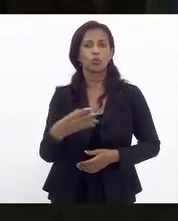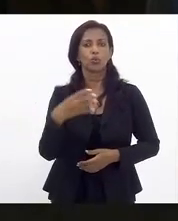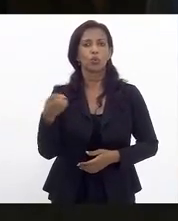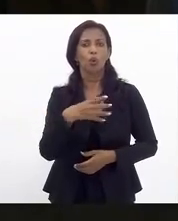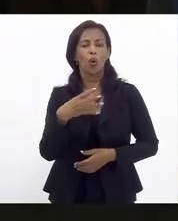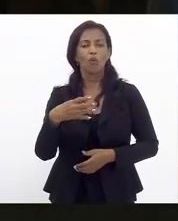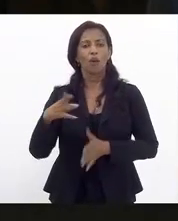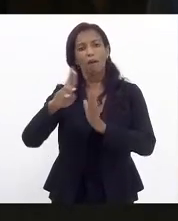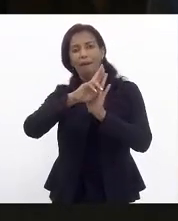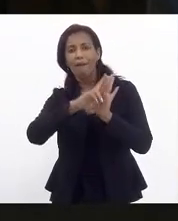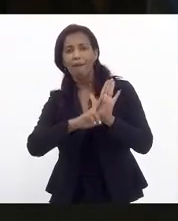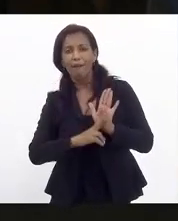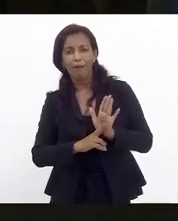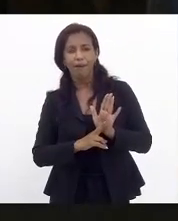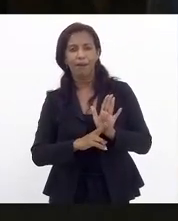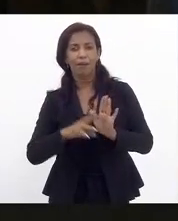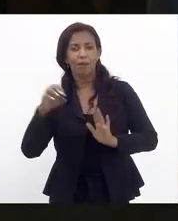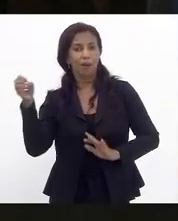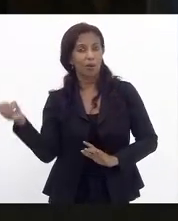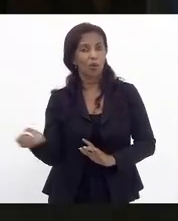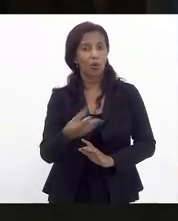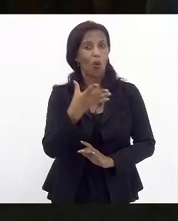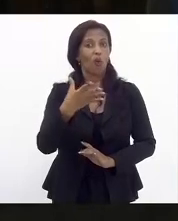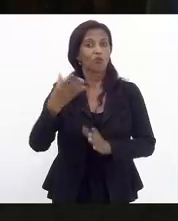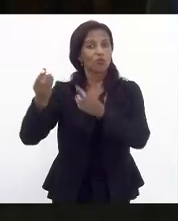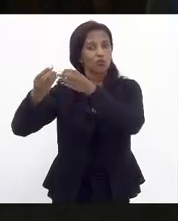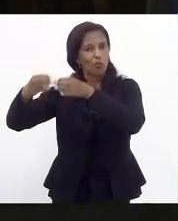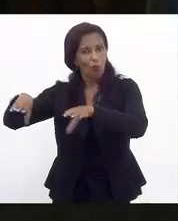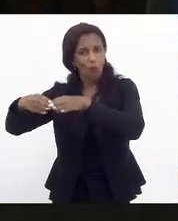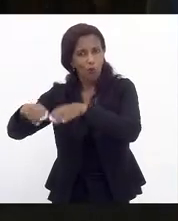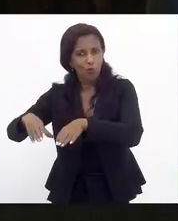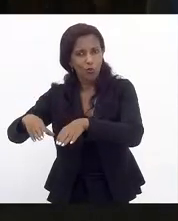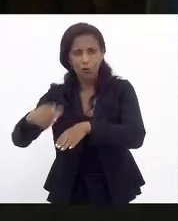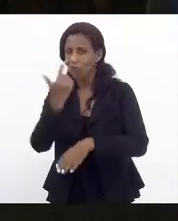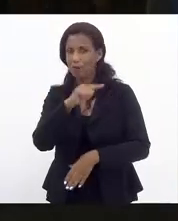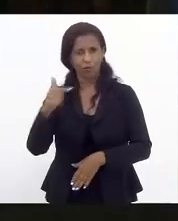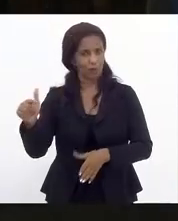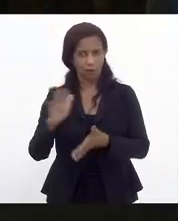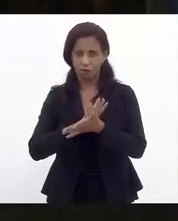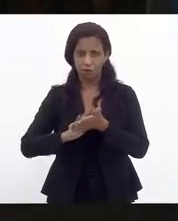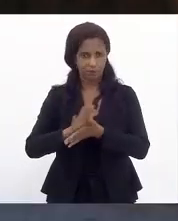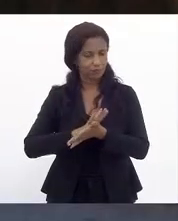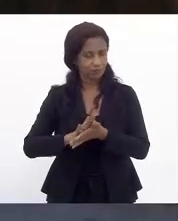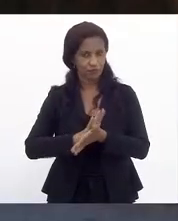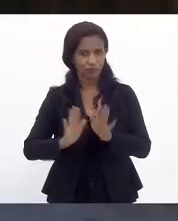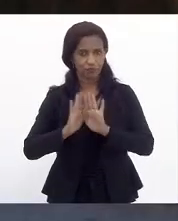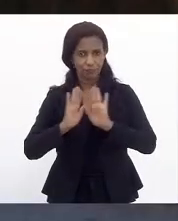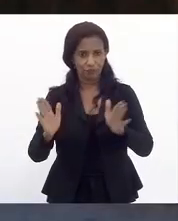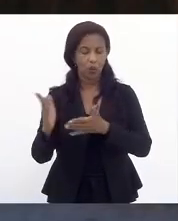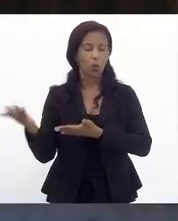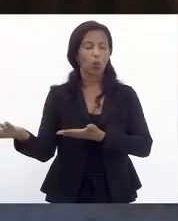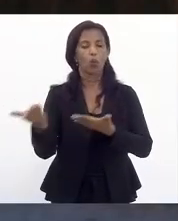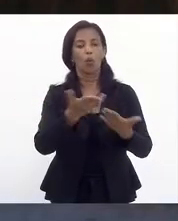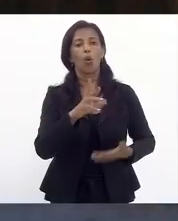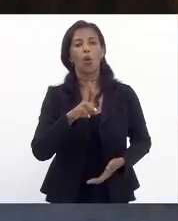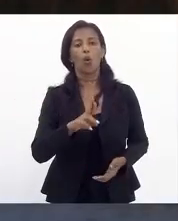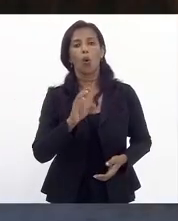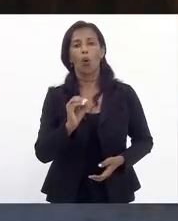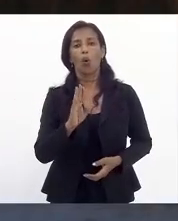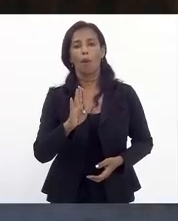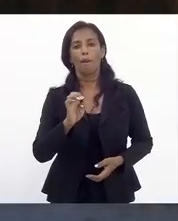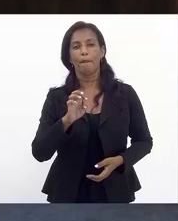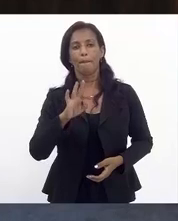uma nova regra para os novos para os novos concursos ela não existe meio passa a palavra para o seu Roberto